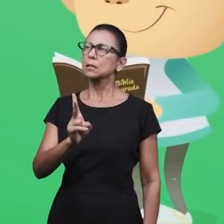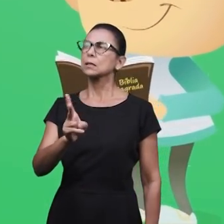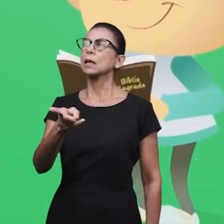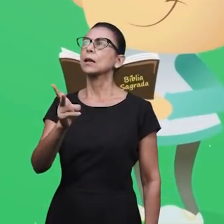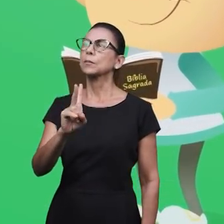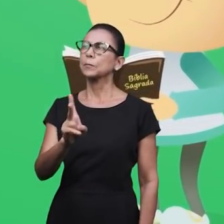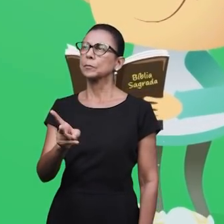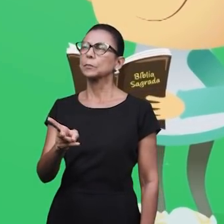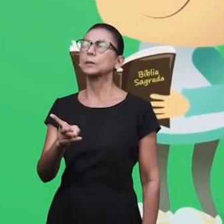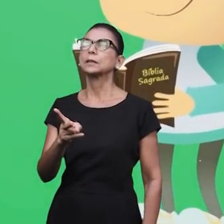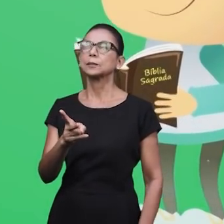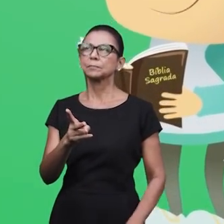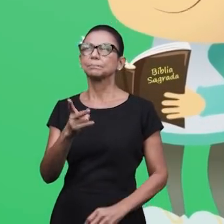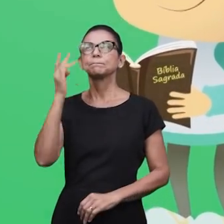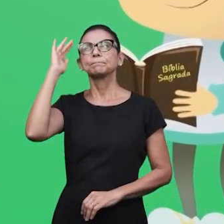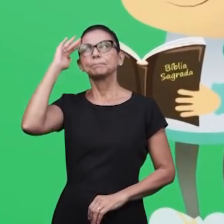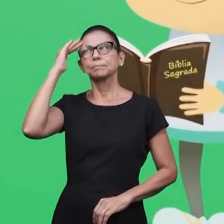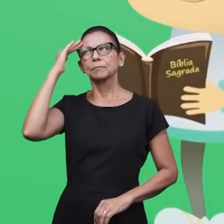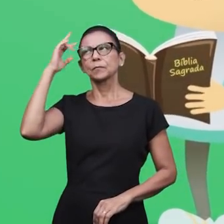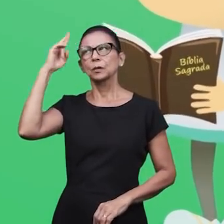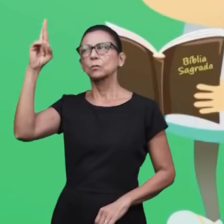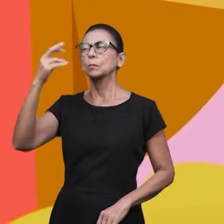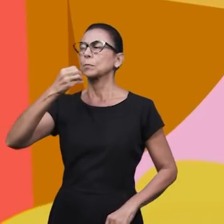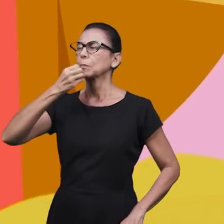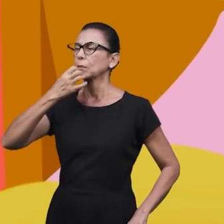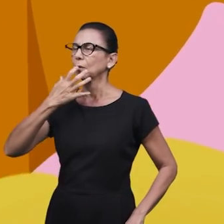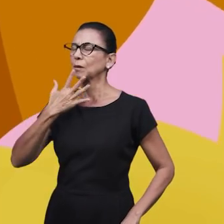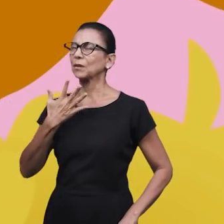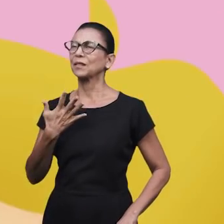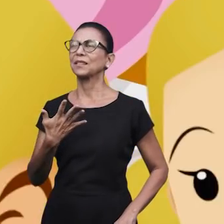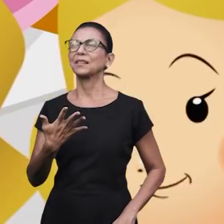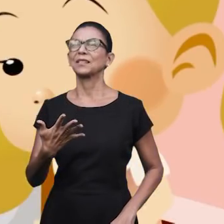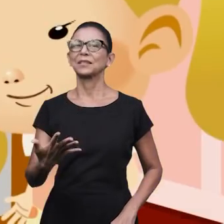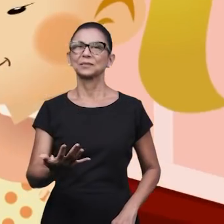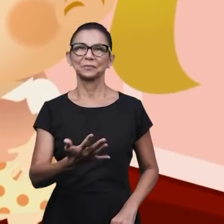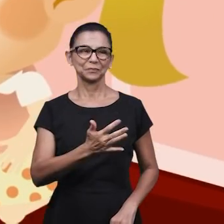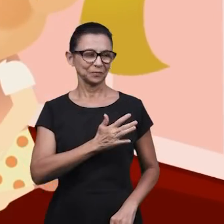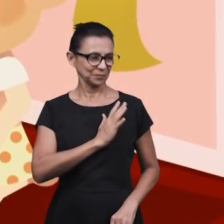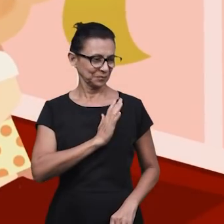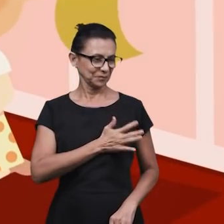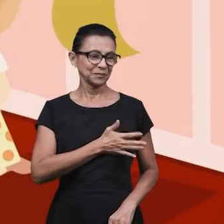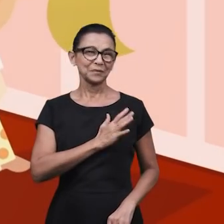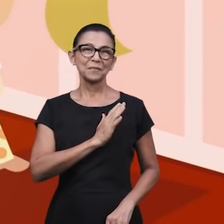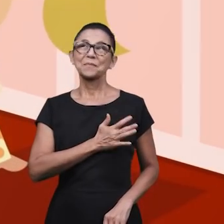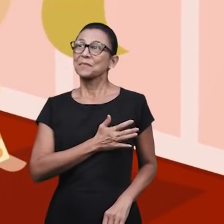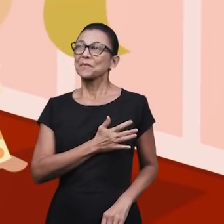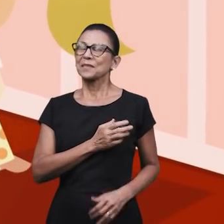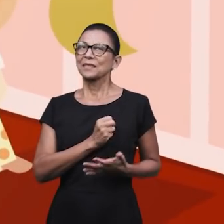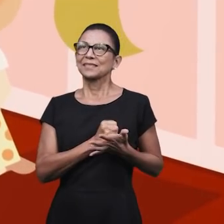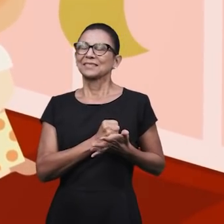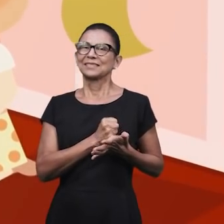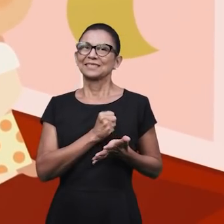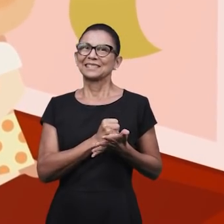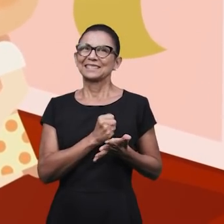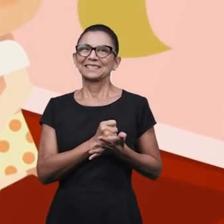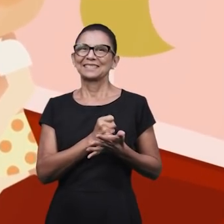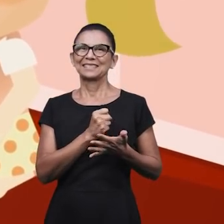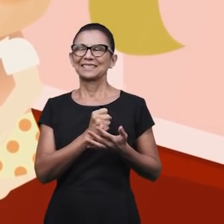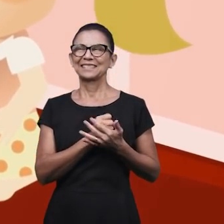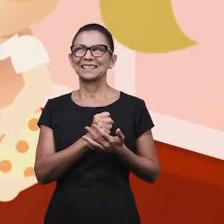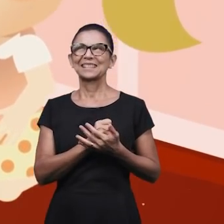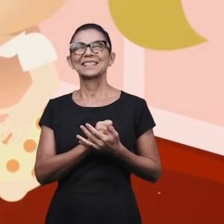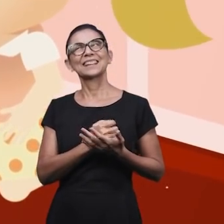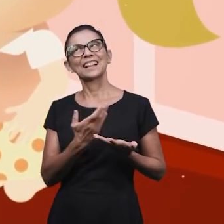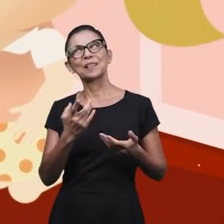a tua bondade, ó meu Senhor. Um coração que estremeça ao ouvir